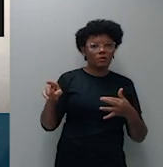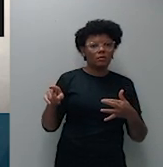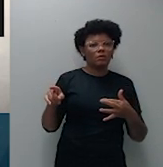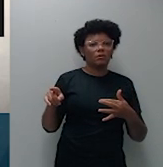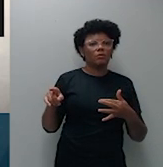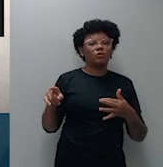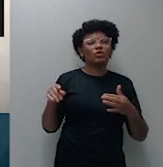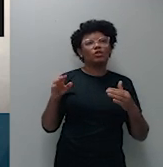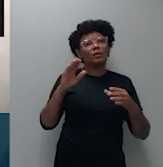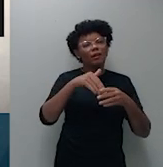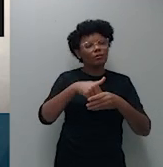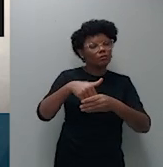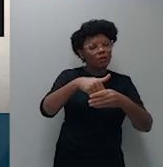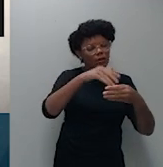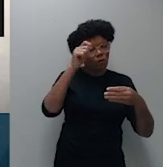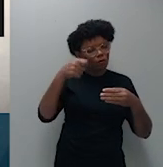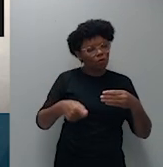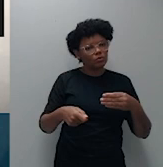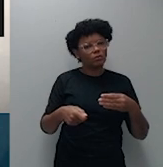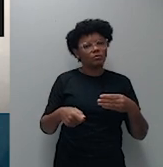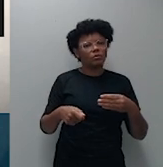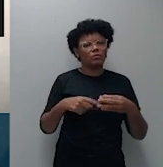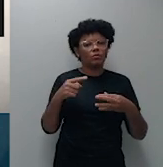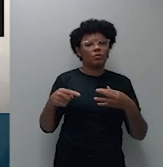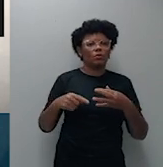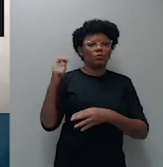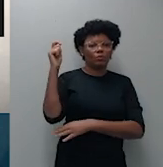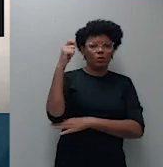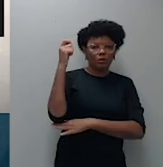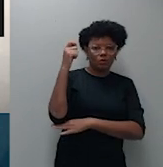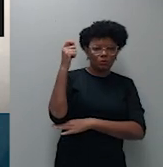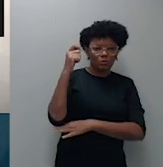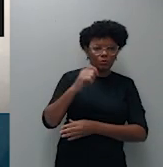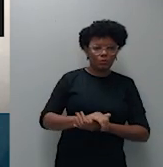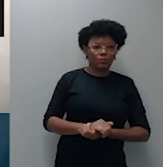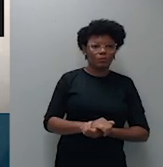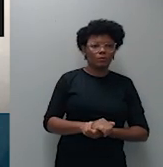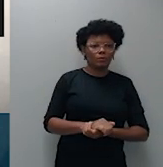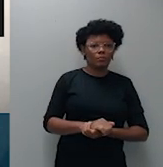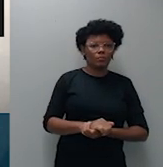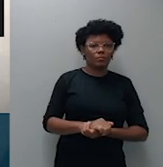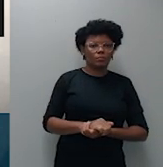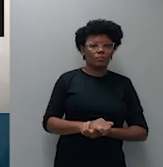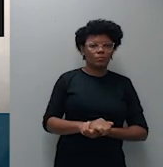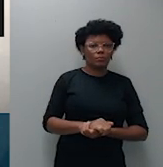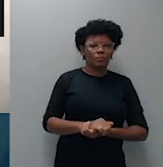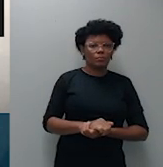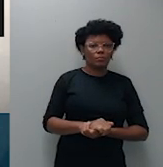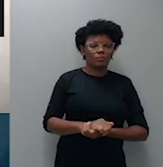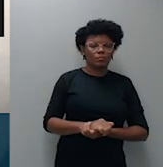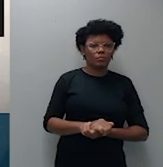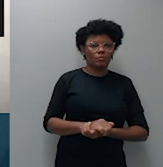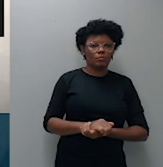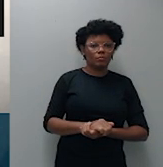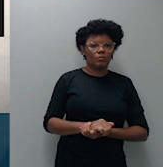interposto em face de Acórdão do tribunal do Rio Grande do Sul e assim